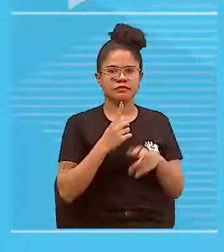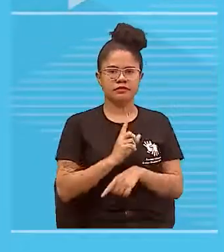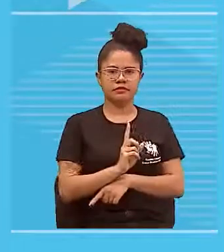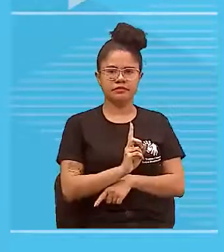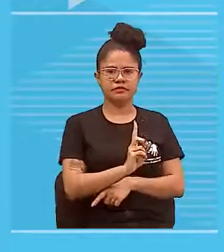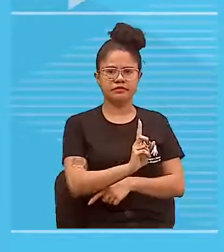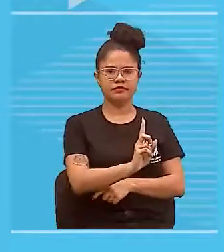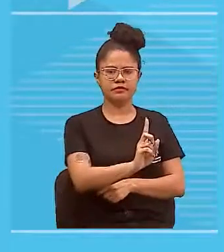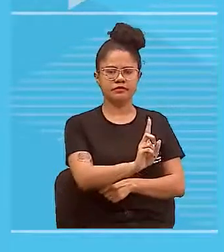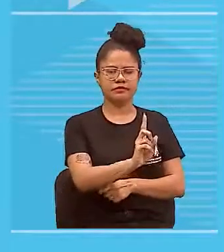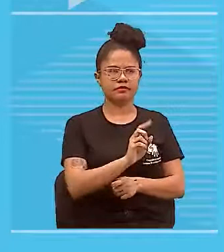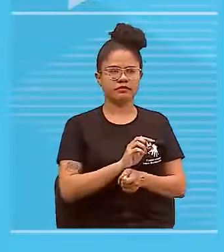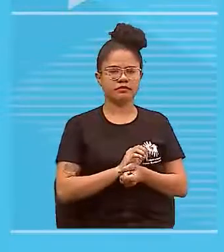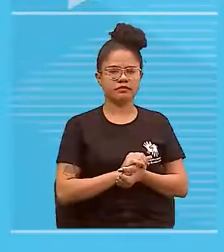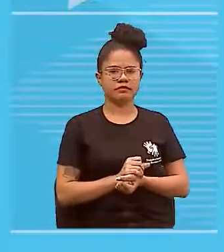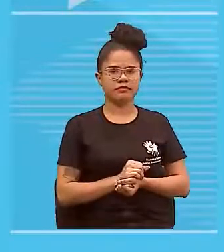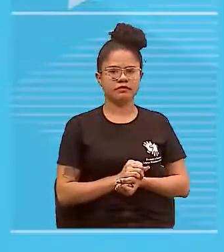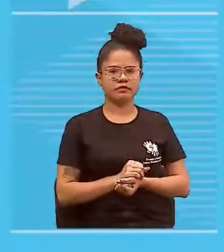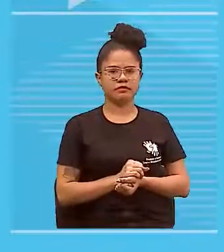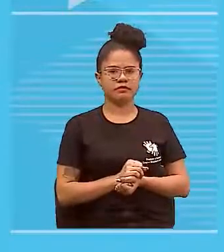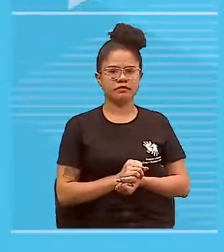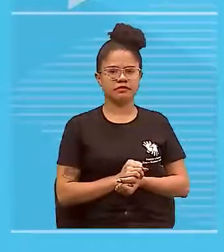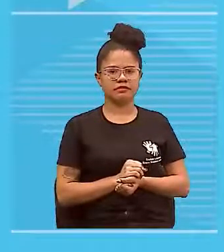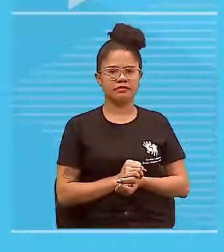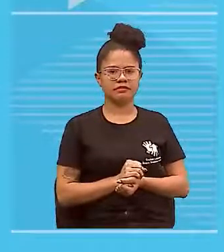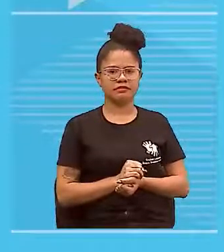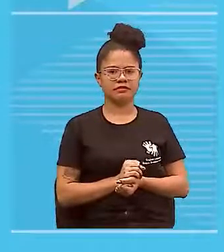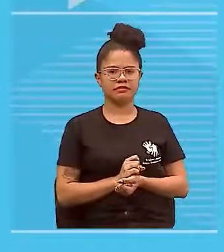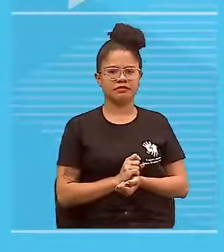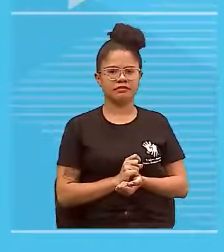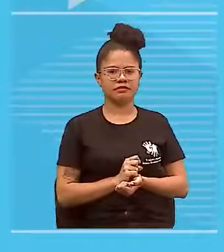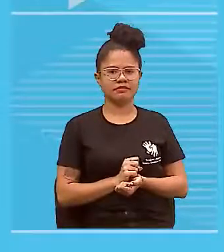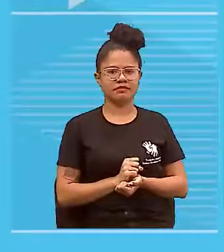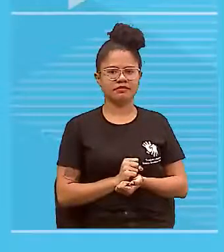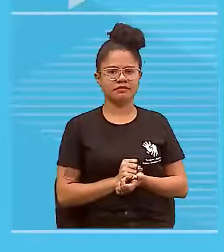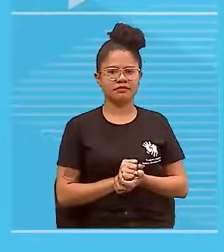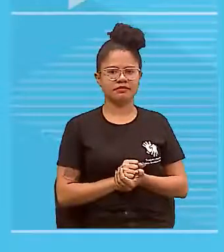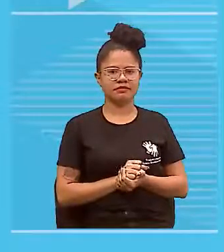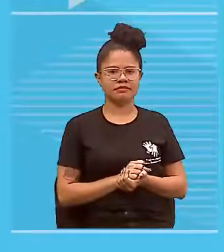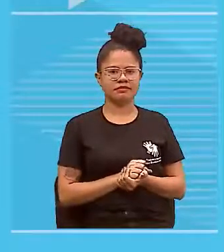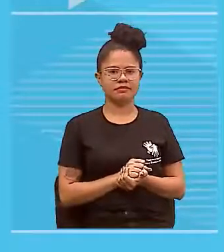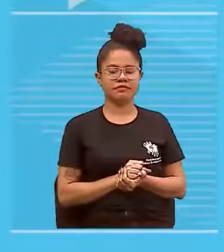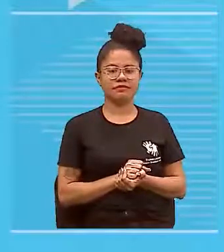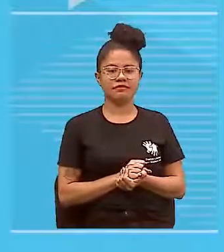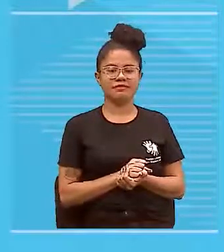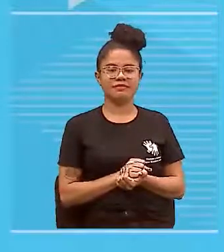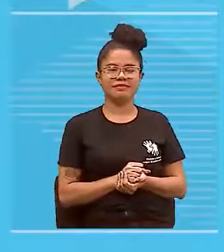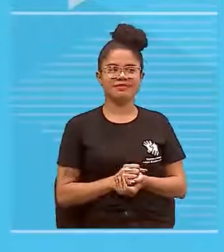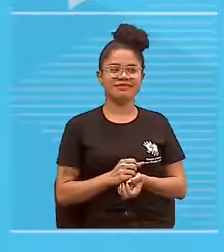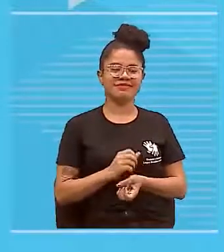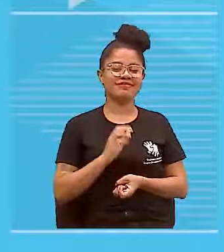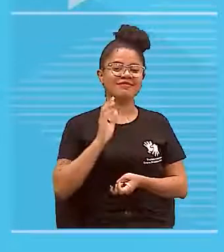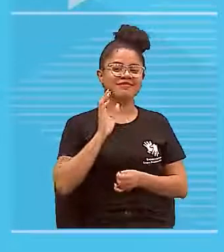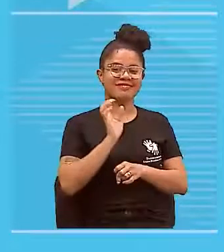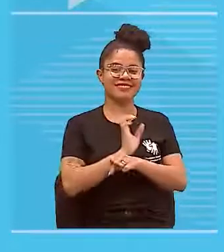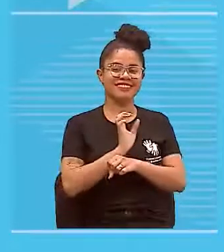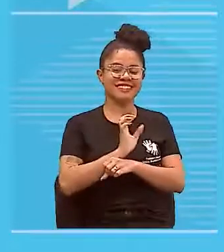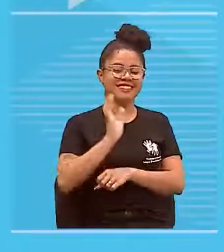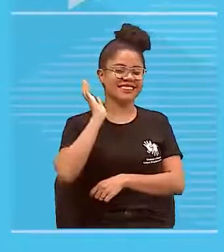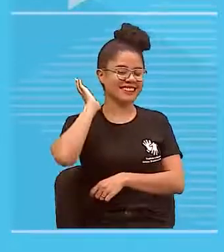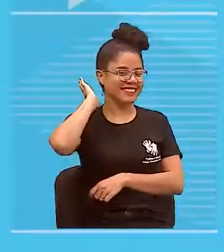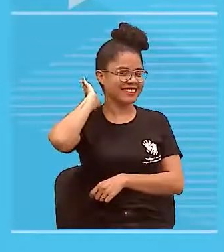ela vai né Ah rapaz Você é baiano né Muito bem